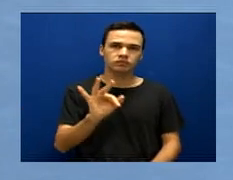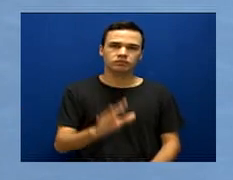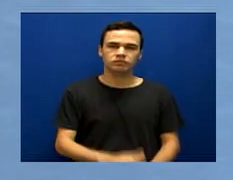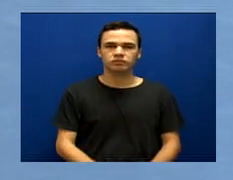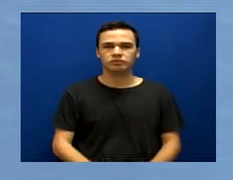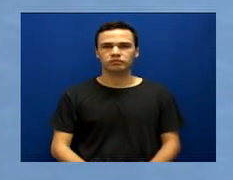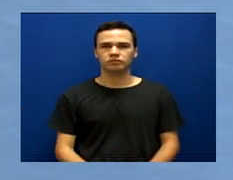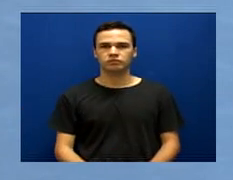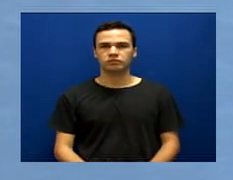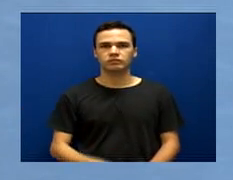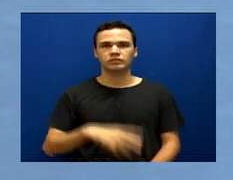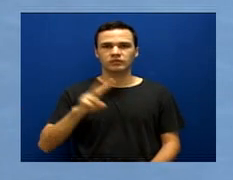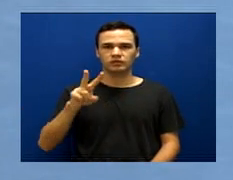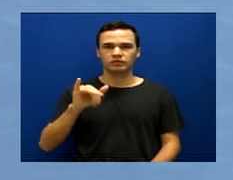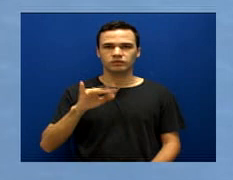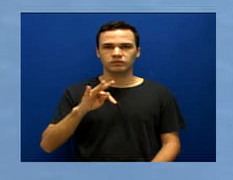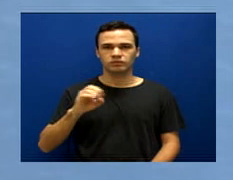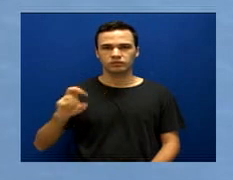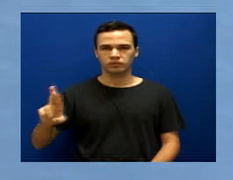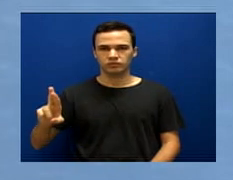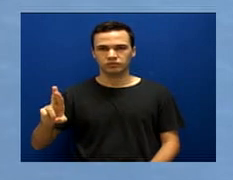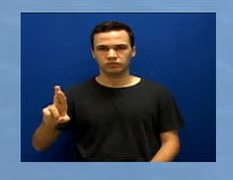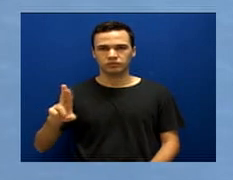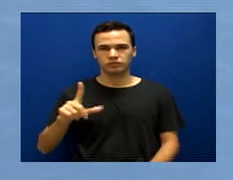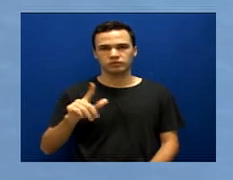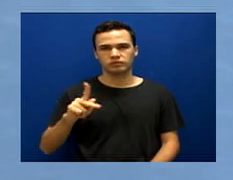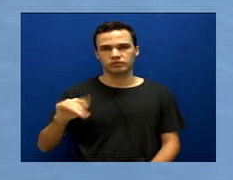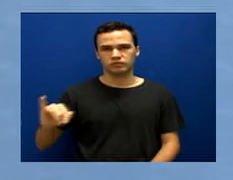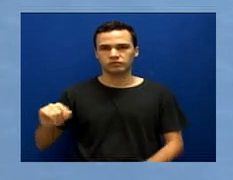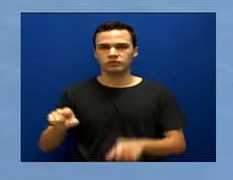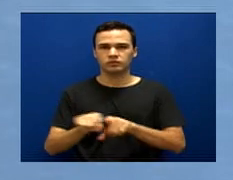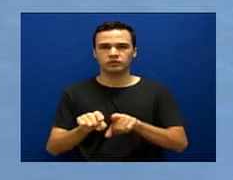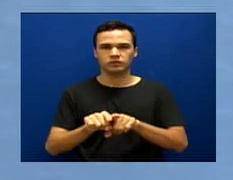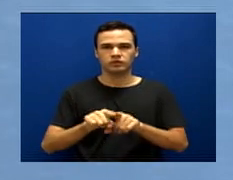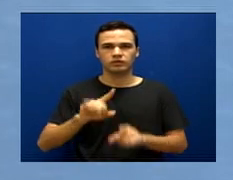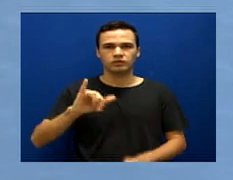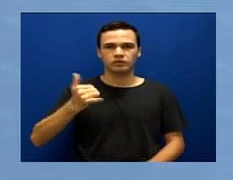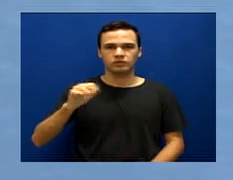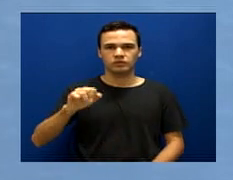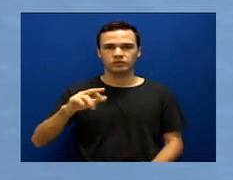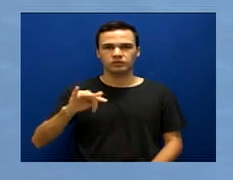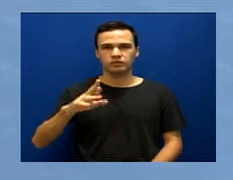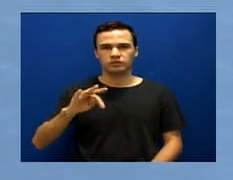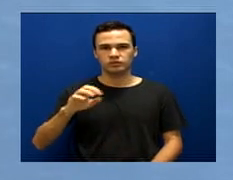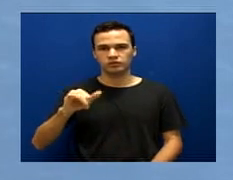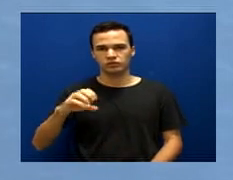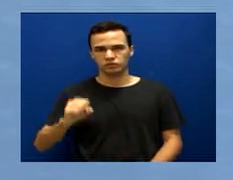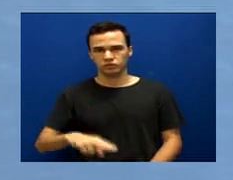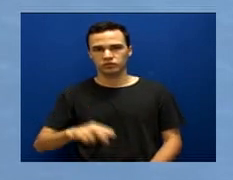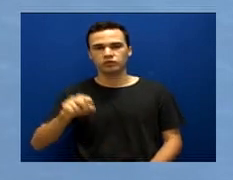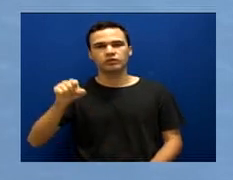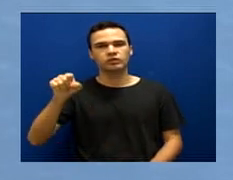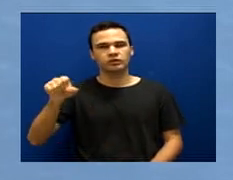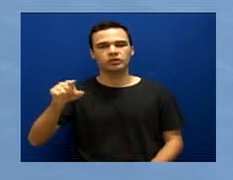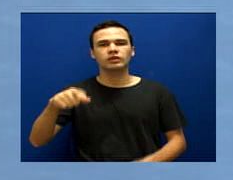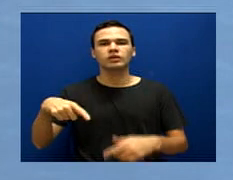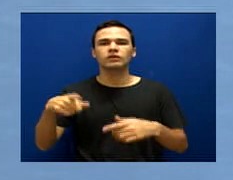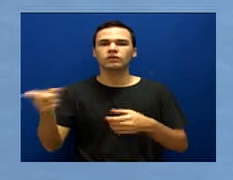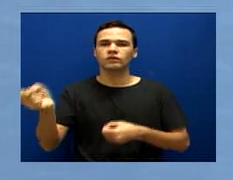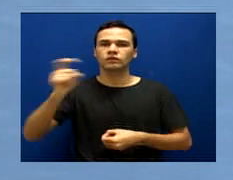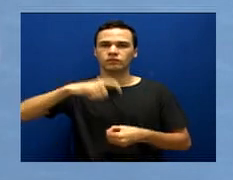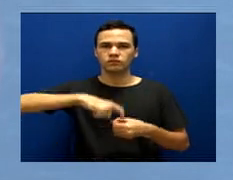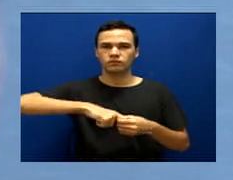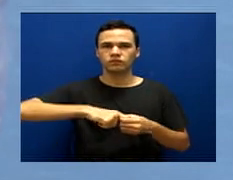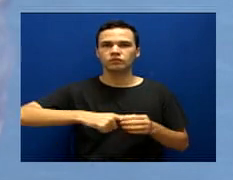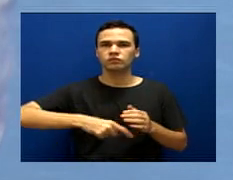o Vitor Lippe, né, e o deputado Jefferson, né, tiveram o capricho de